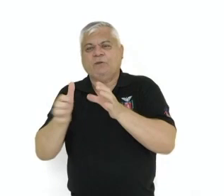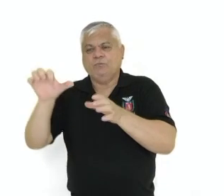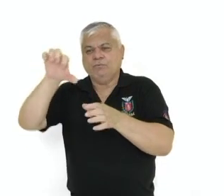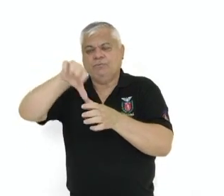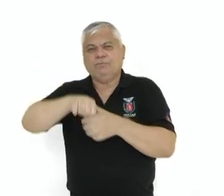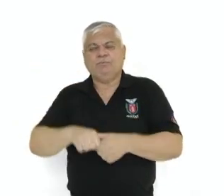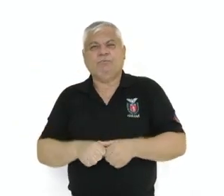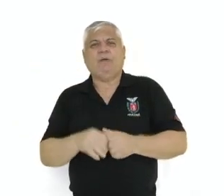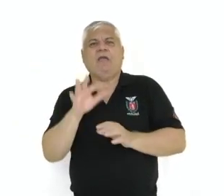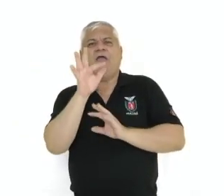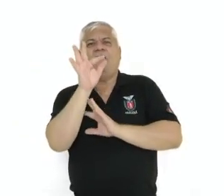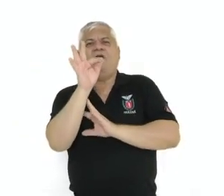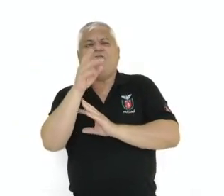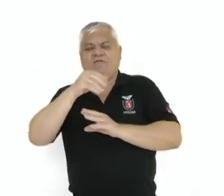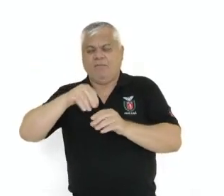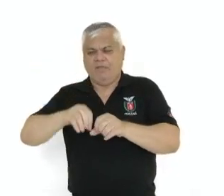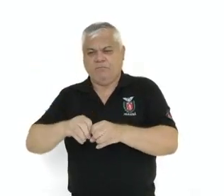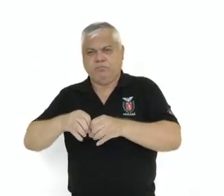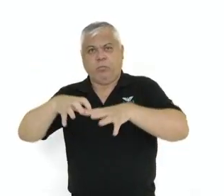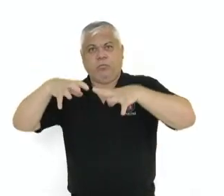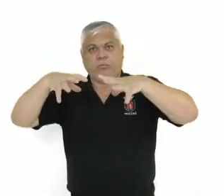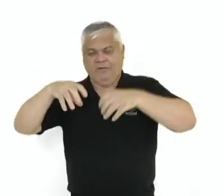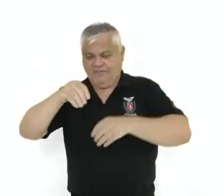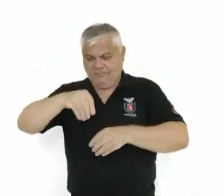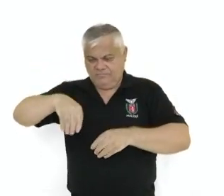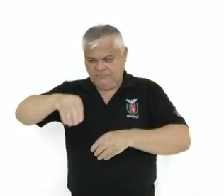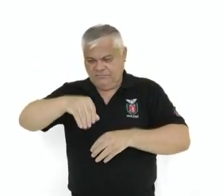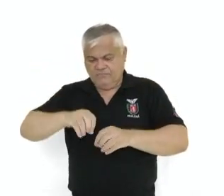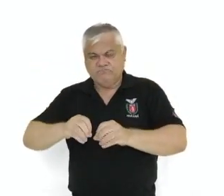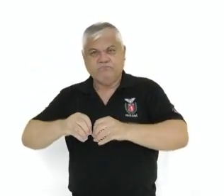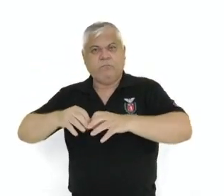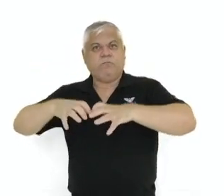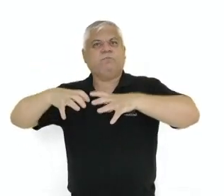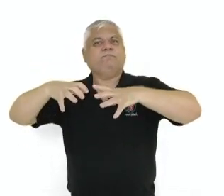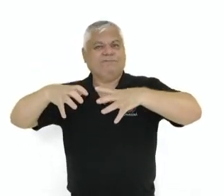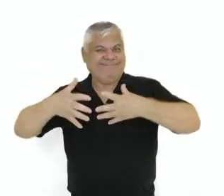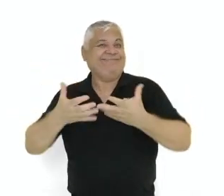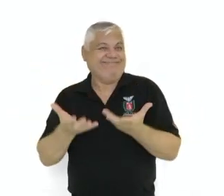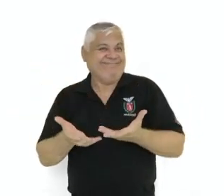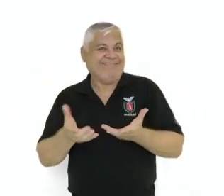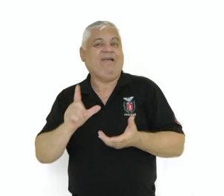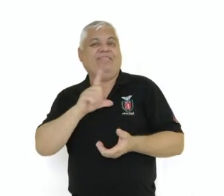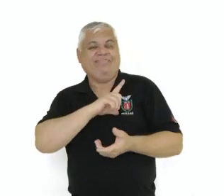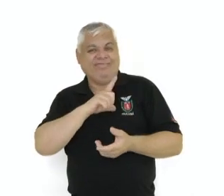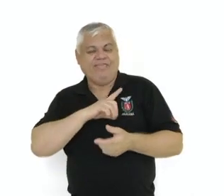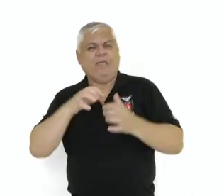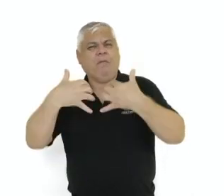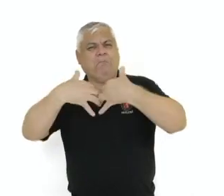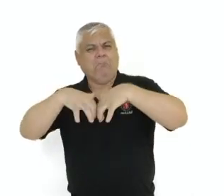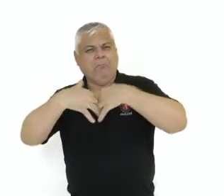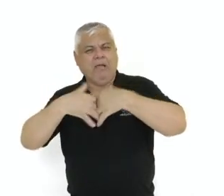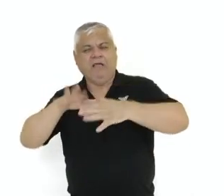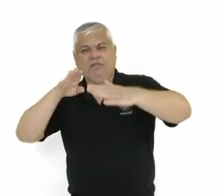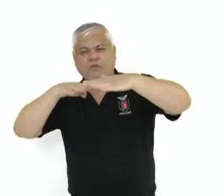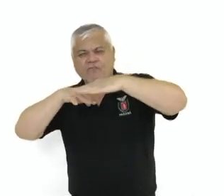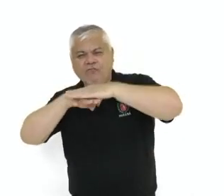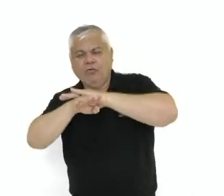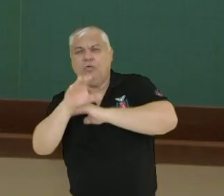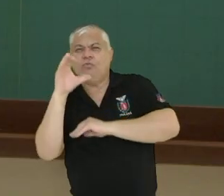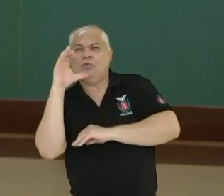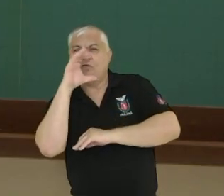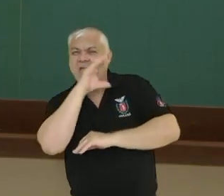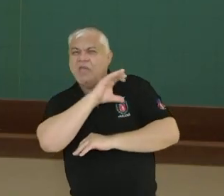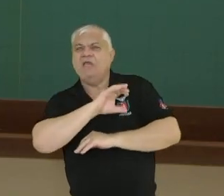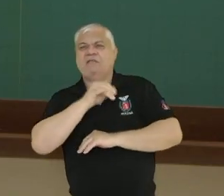fermento, um produto químico que vai ser usado também para a produção do pão. Precisa de máquina, de forno, de energia, tá?